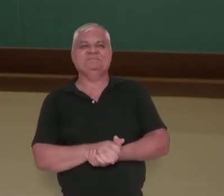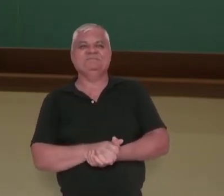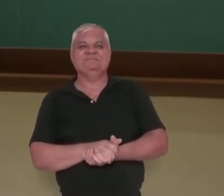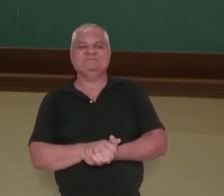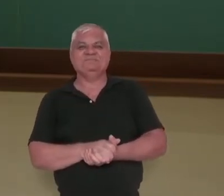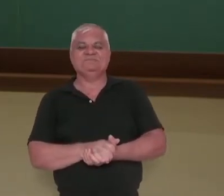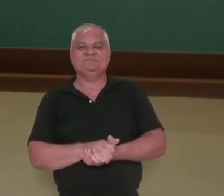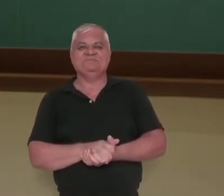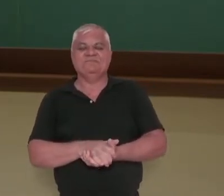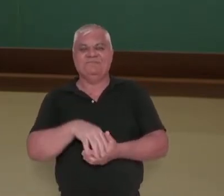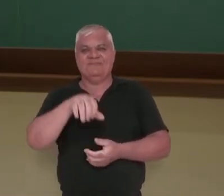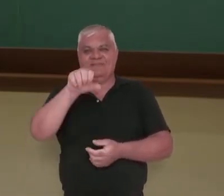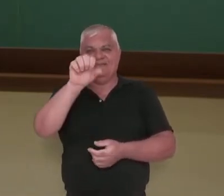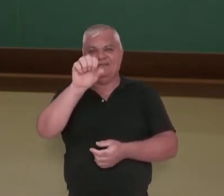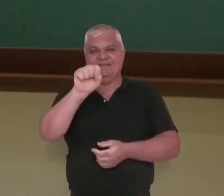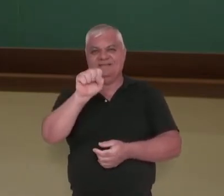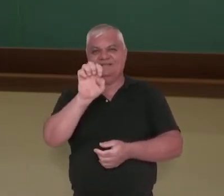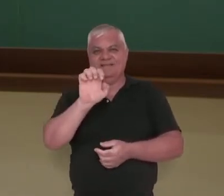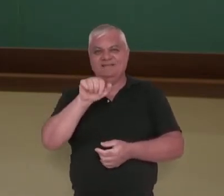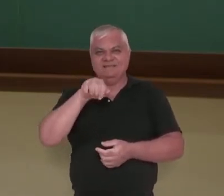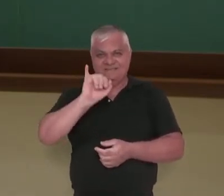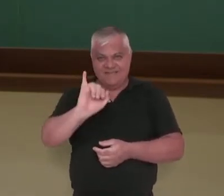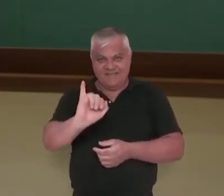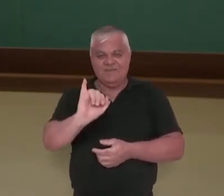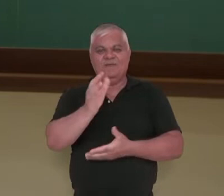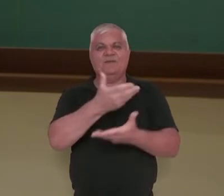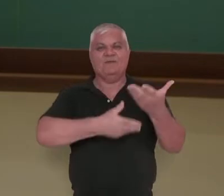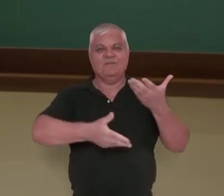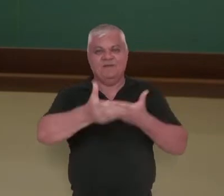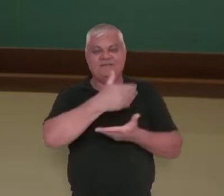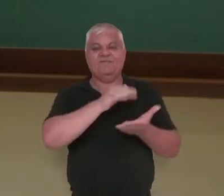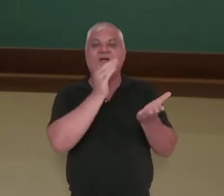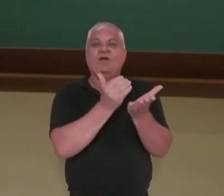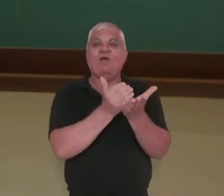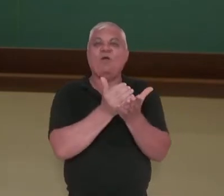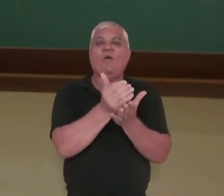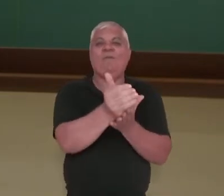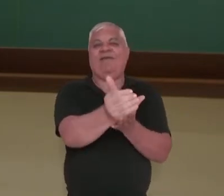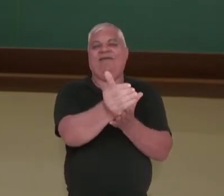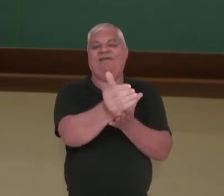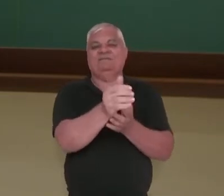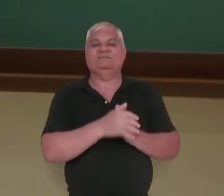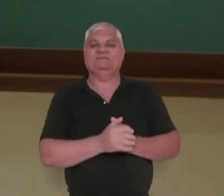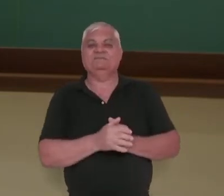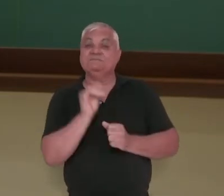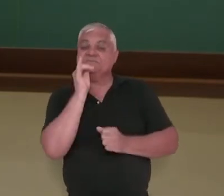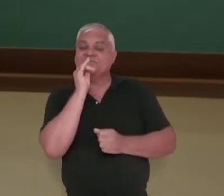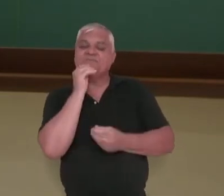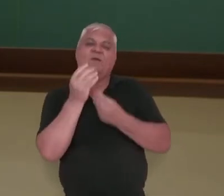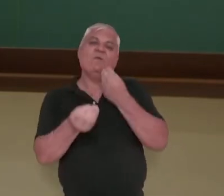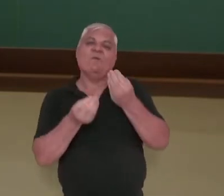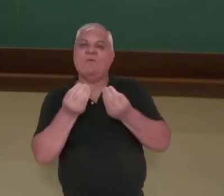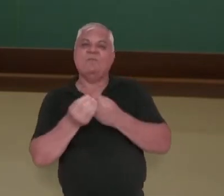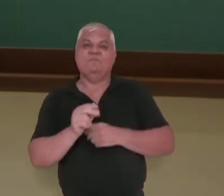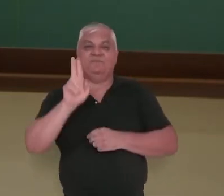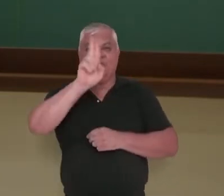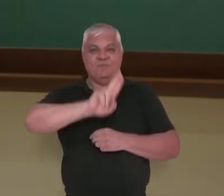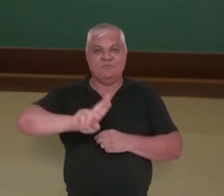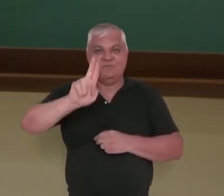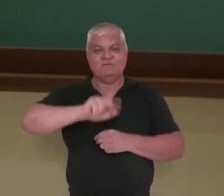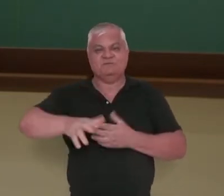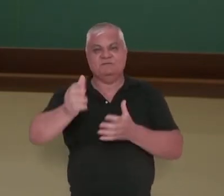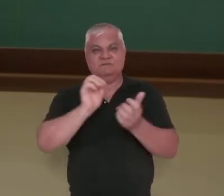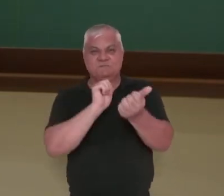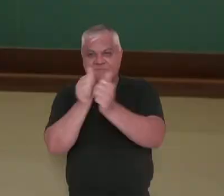Os jogos semi-cooperativos são indicados para iniciação aos jogos de cooperação. Basicamente, são utilizados jogos